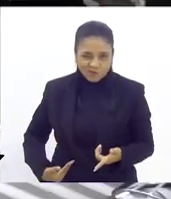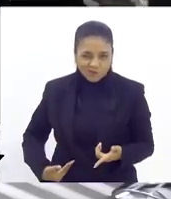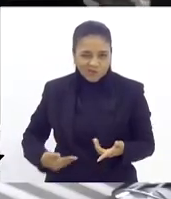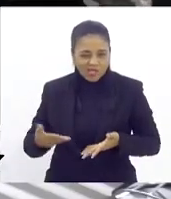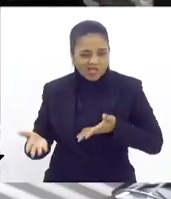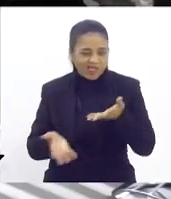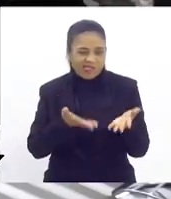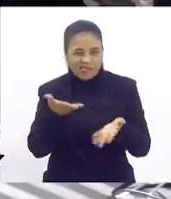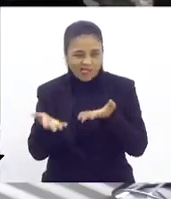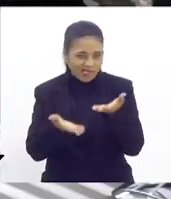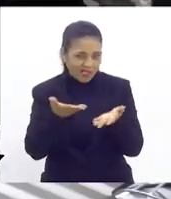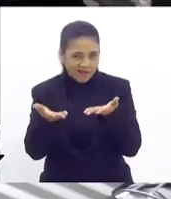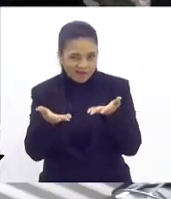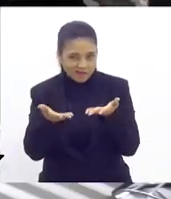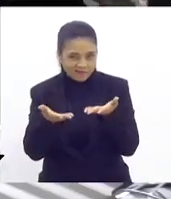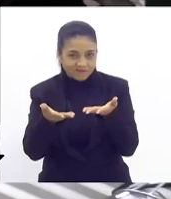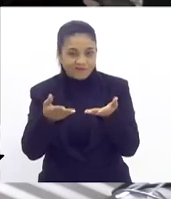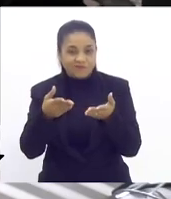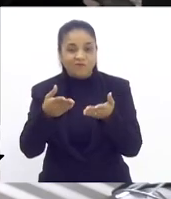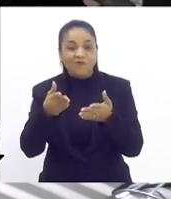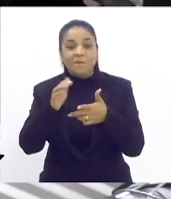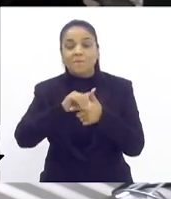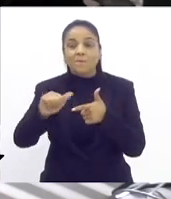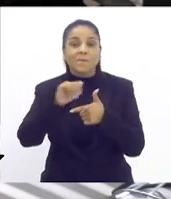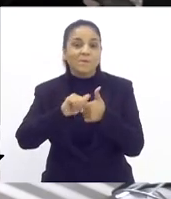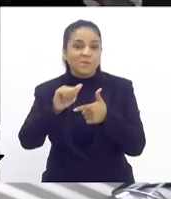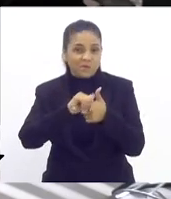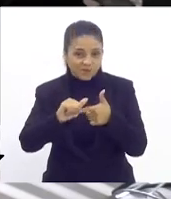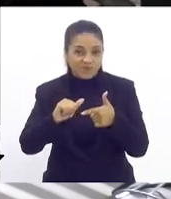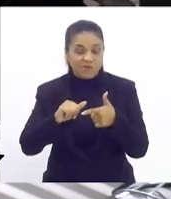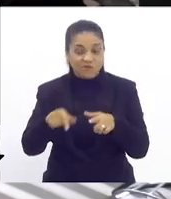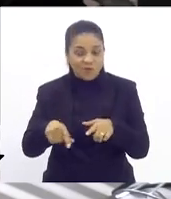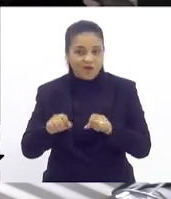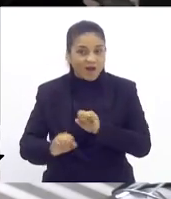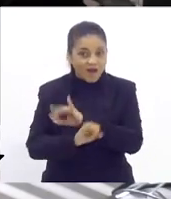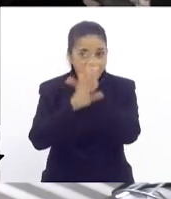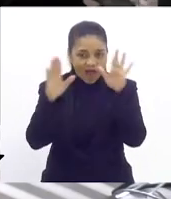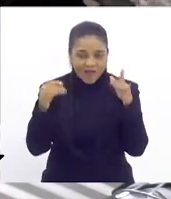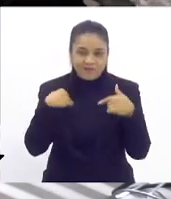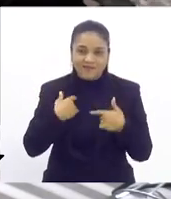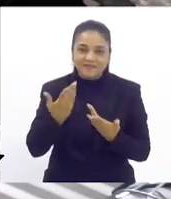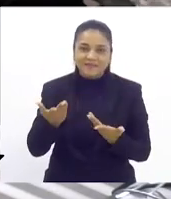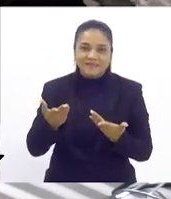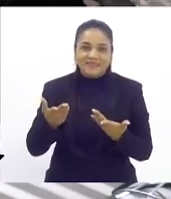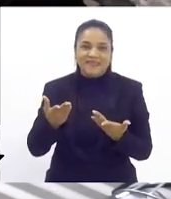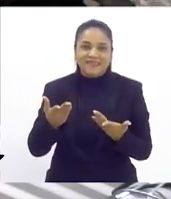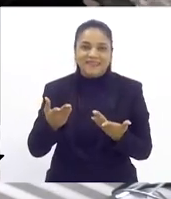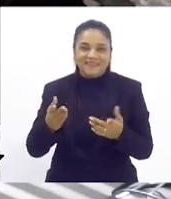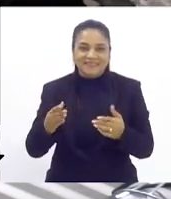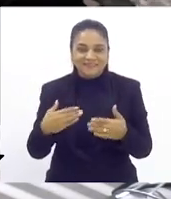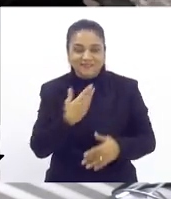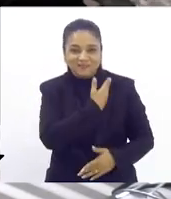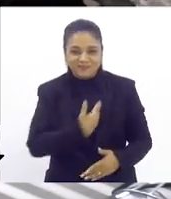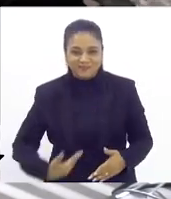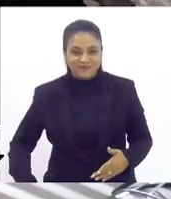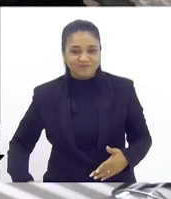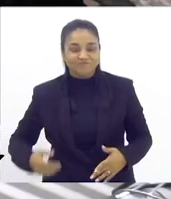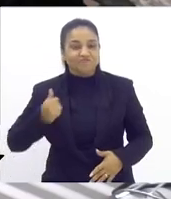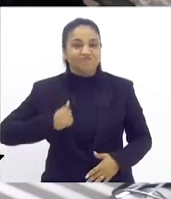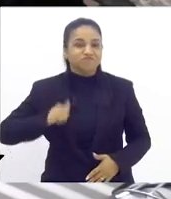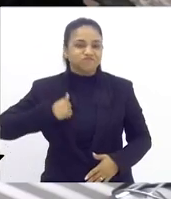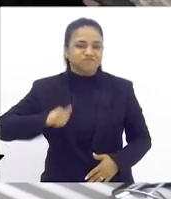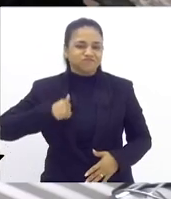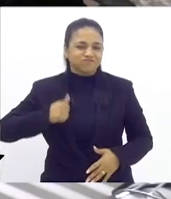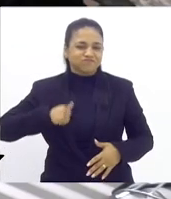vou usar que o termo Claro ela tá cagando na cabeça do Parlamento usando o governador como uma blindagem e não é por